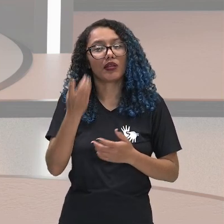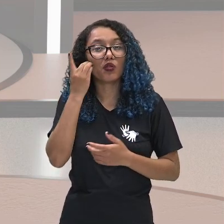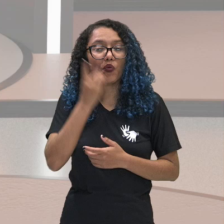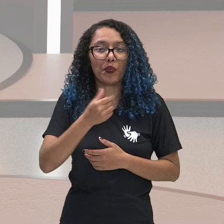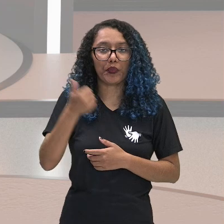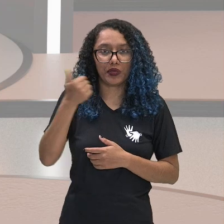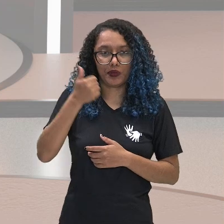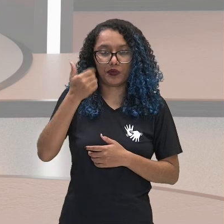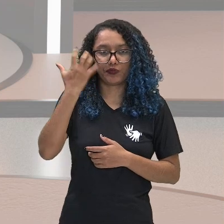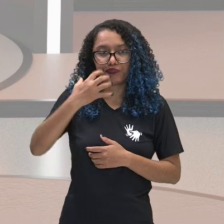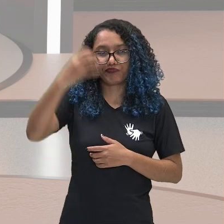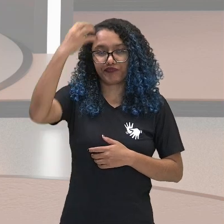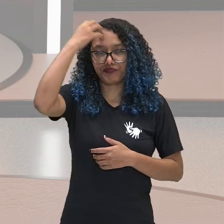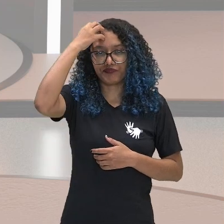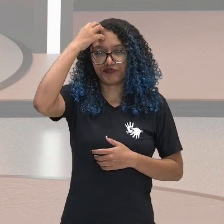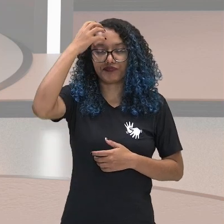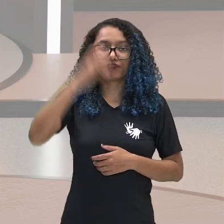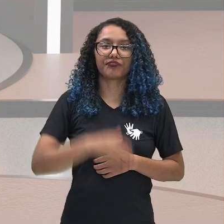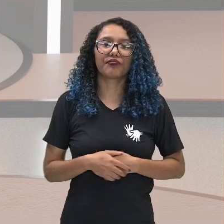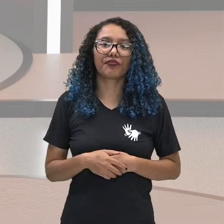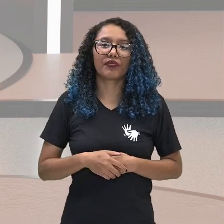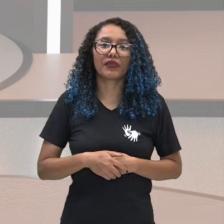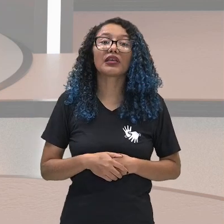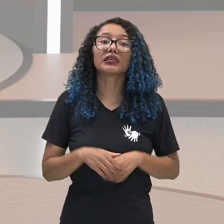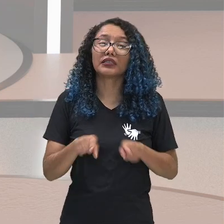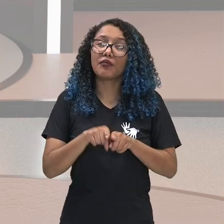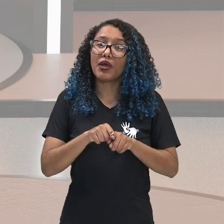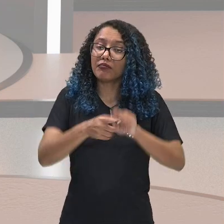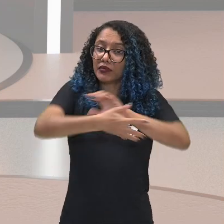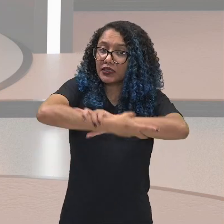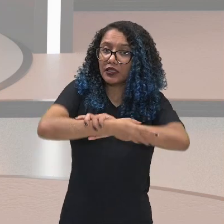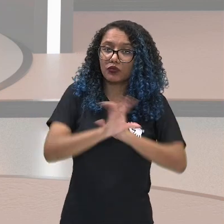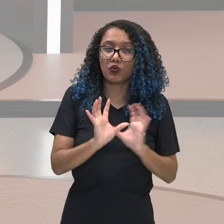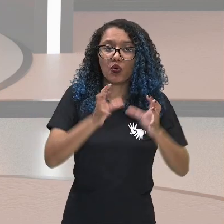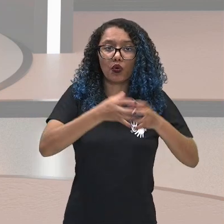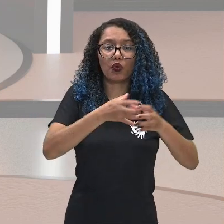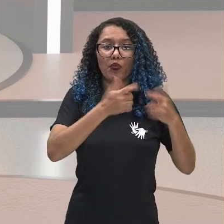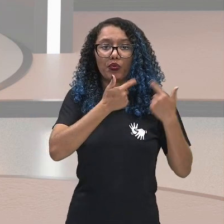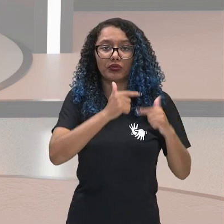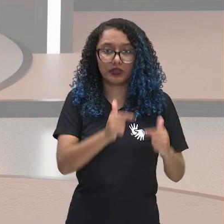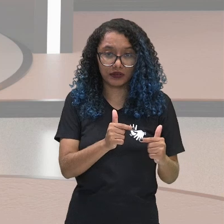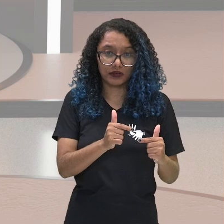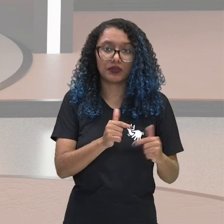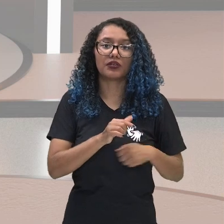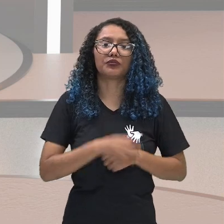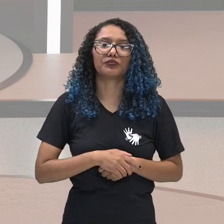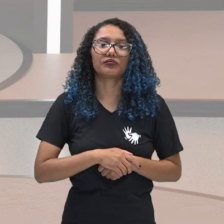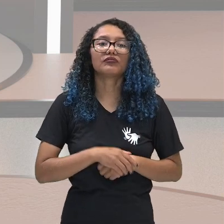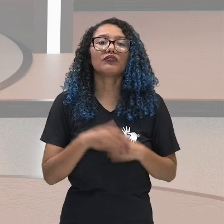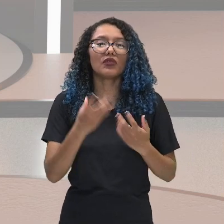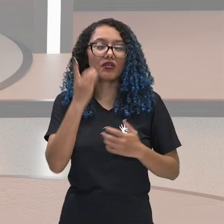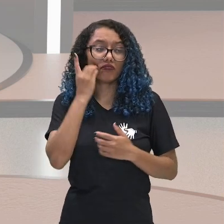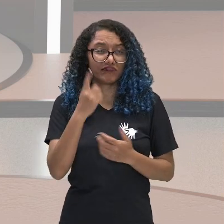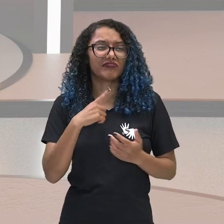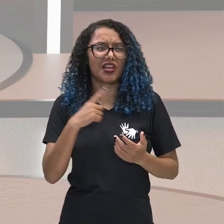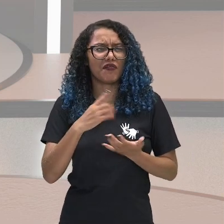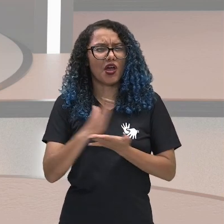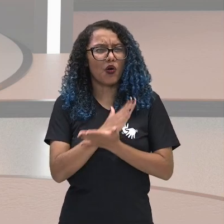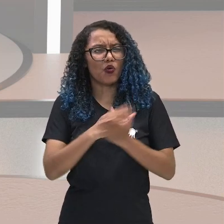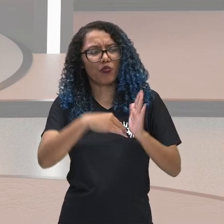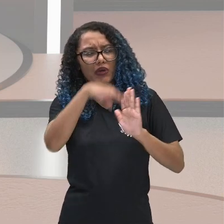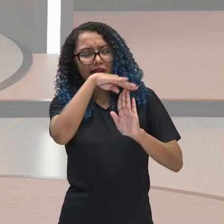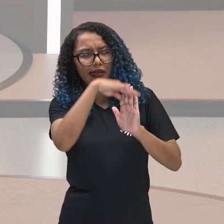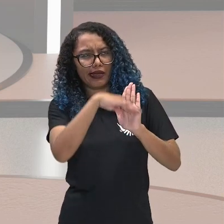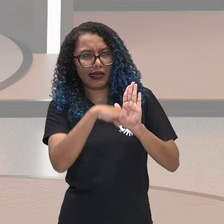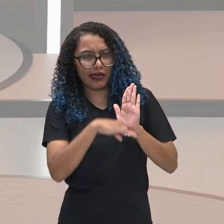Brasil. Aliado, então, ao grupo conservador, Dom Pedro I tomou medidas para manter no